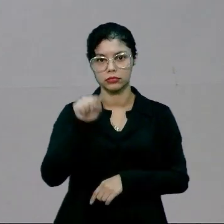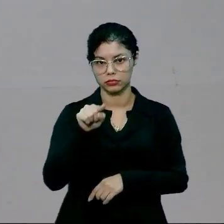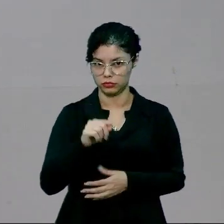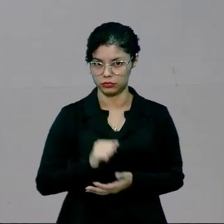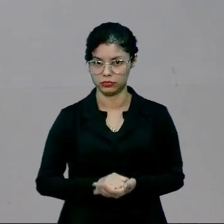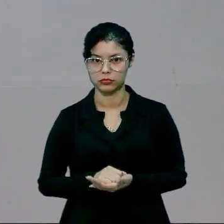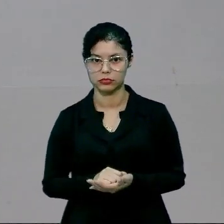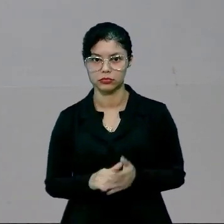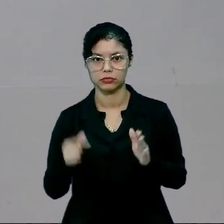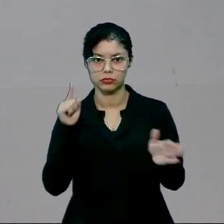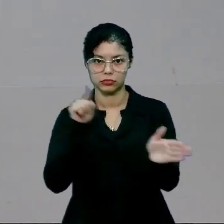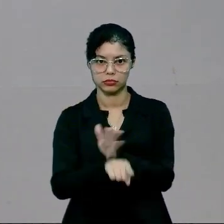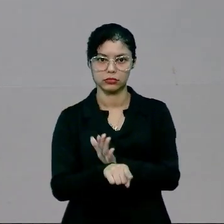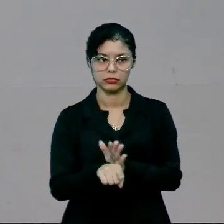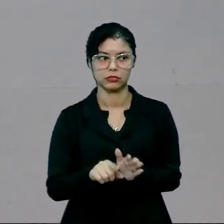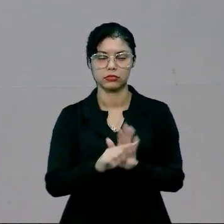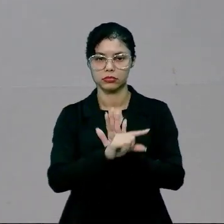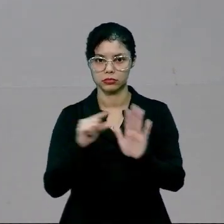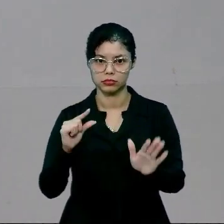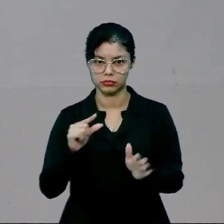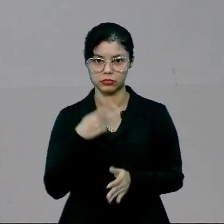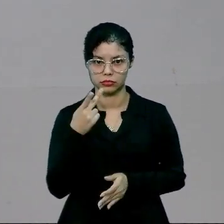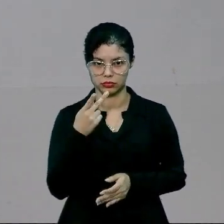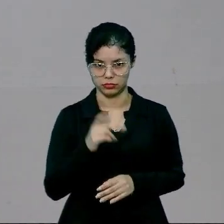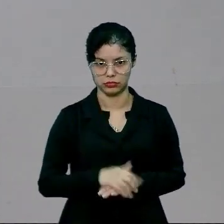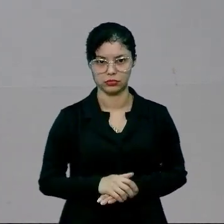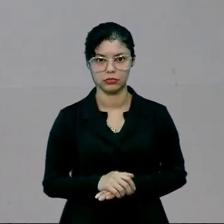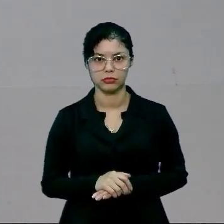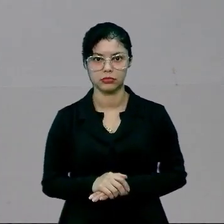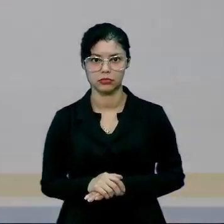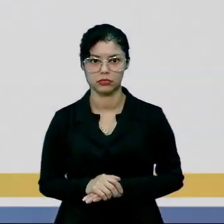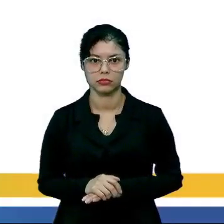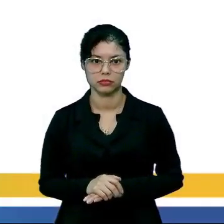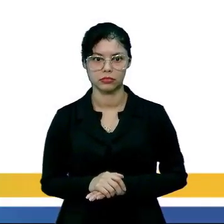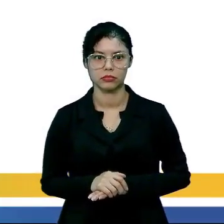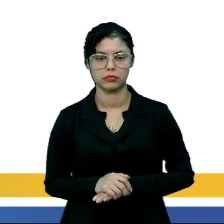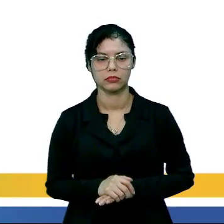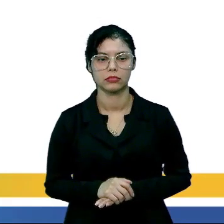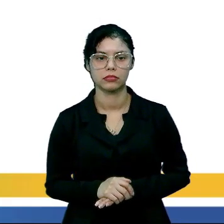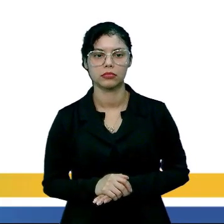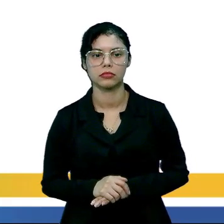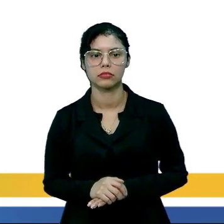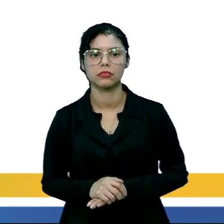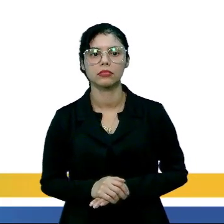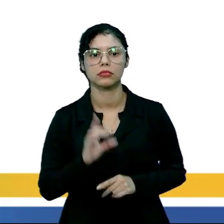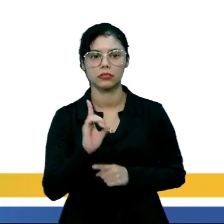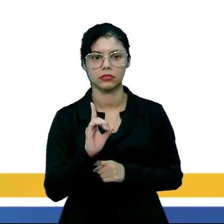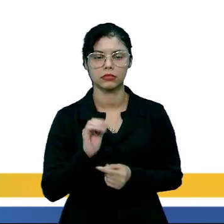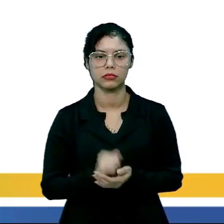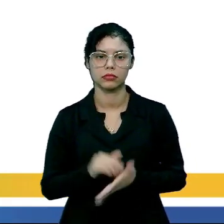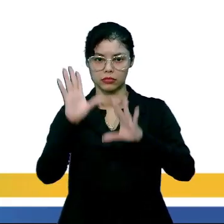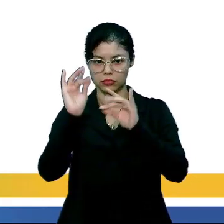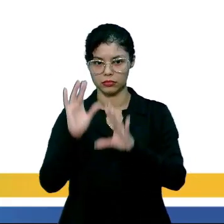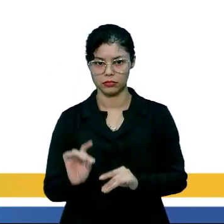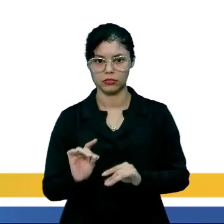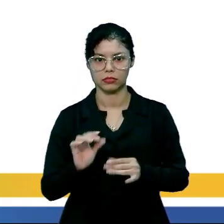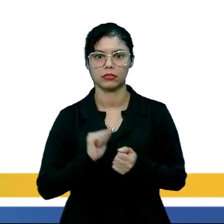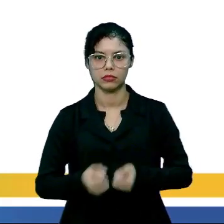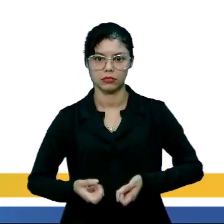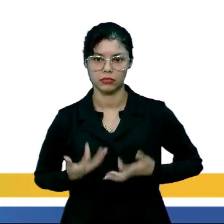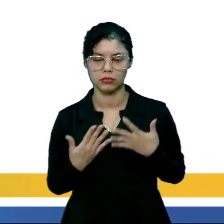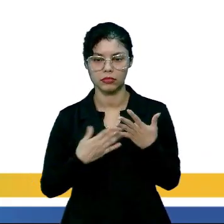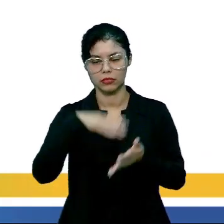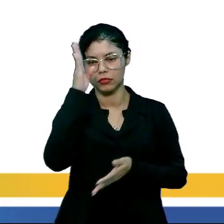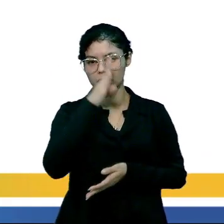aqui, nessa questão, nesse trecho, é disso que se trata, tá, pessoal? E letra D.